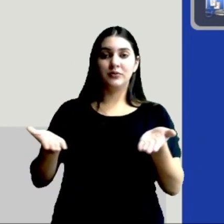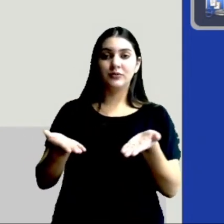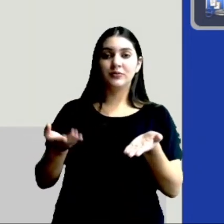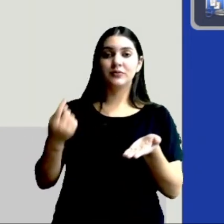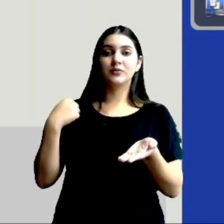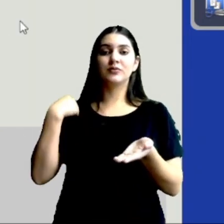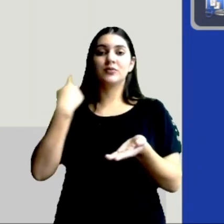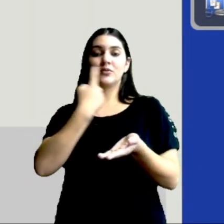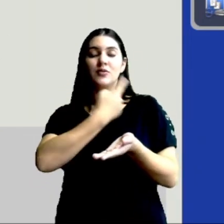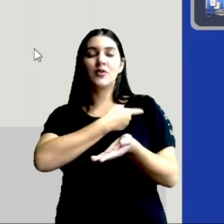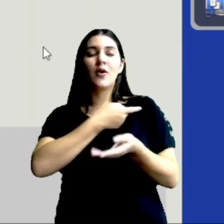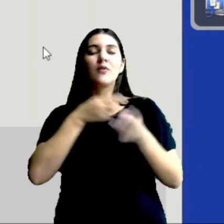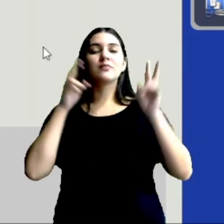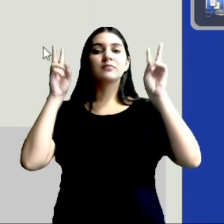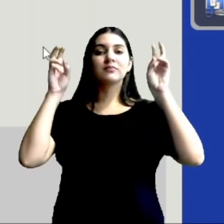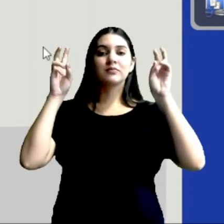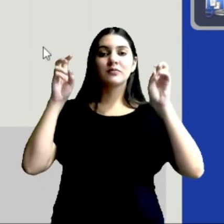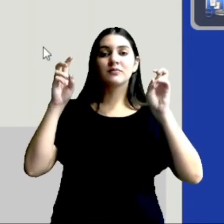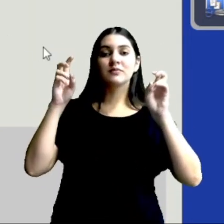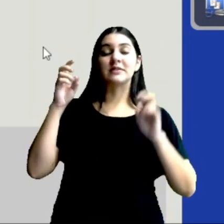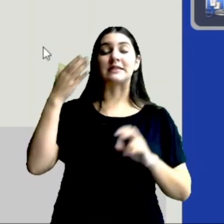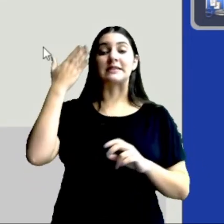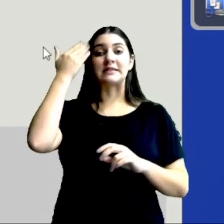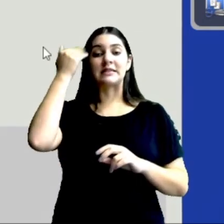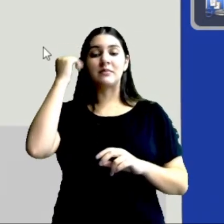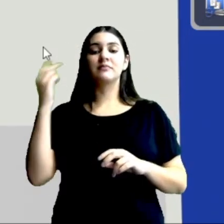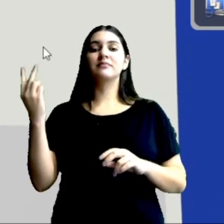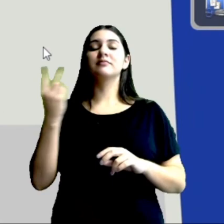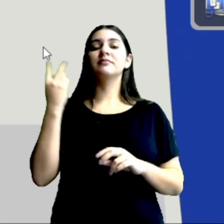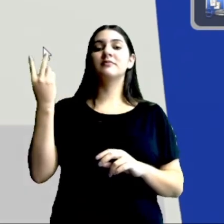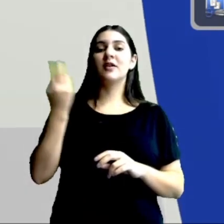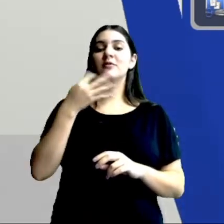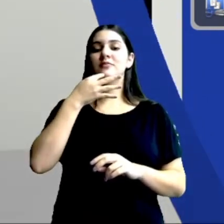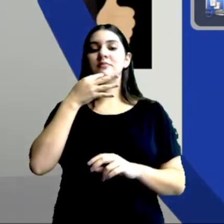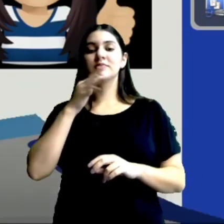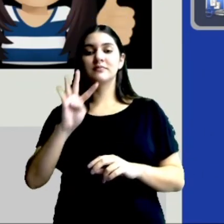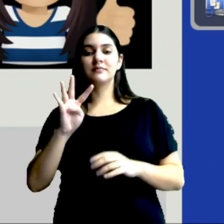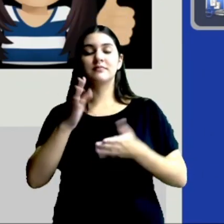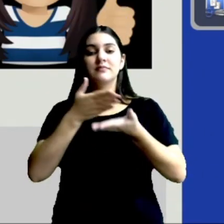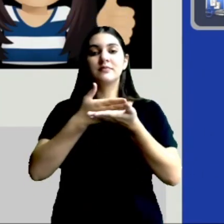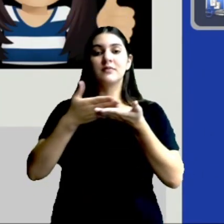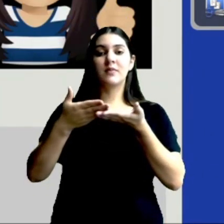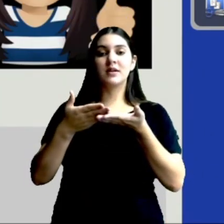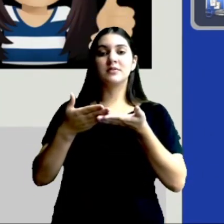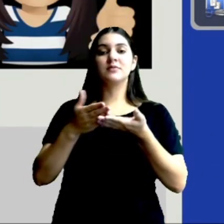foi nosso conteúdo. Descobrir valores desconhecidos a partir